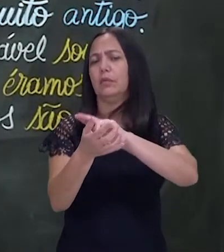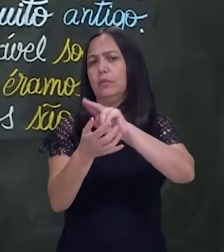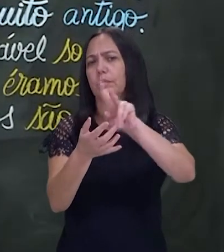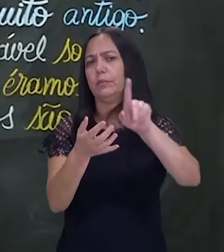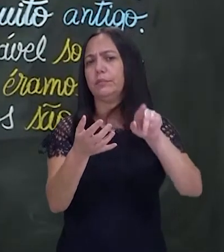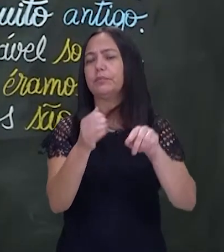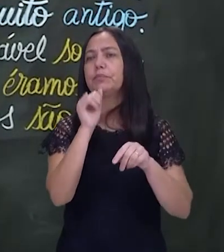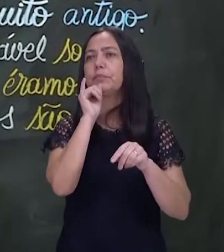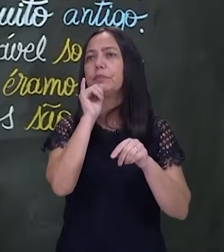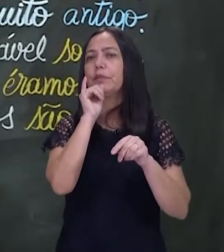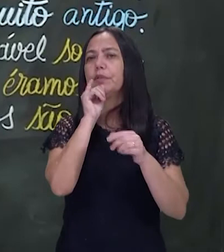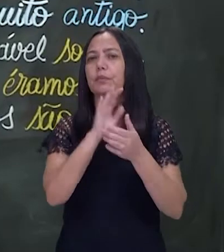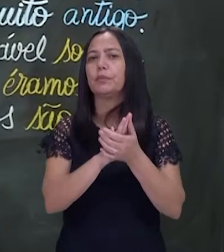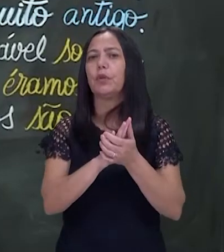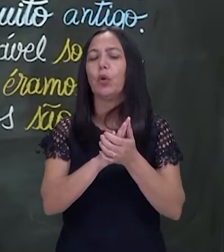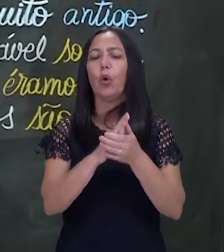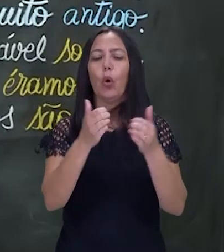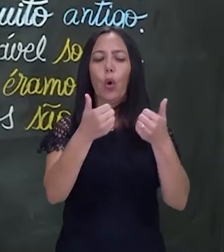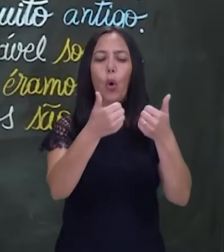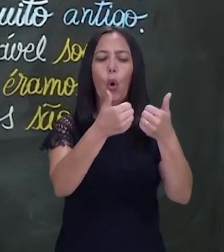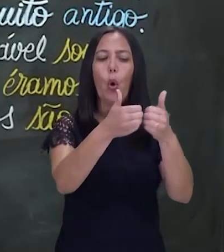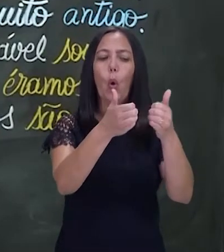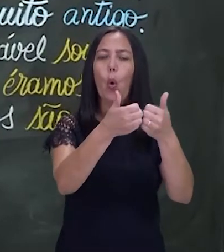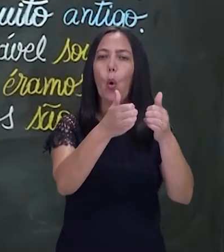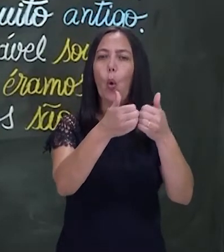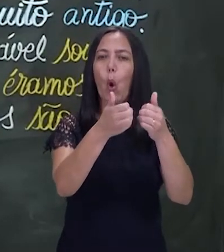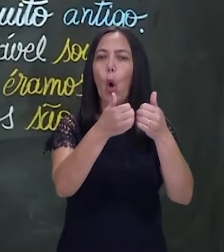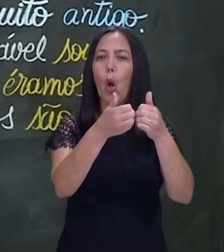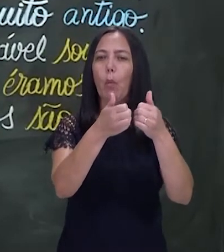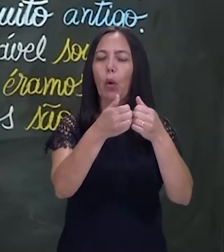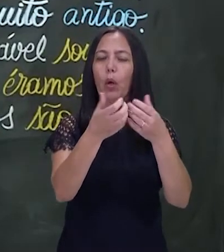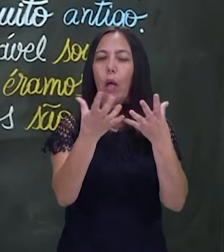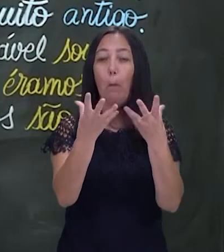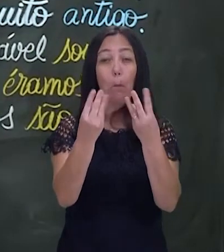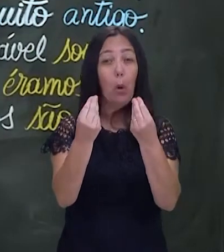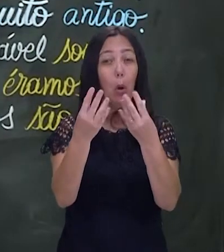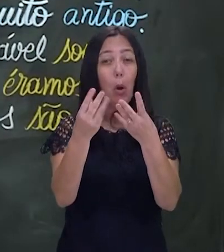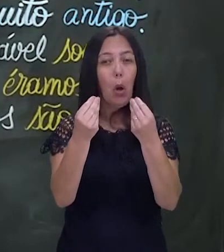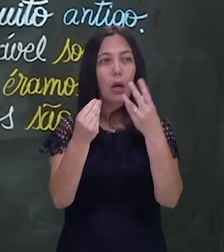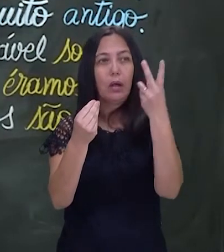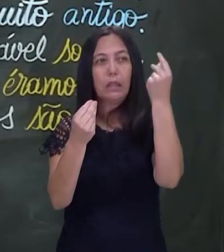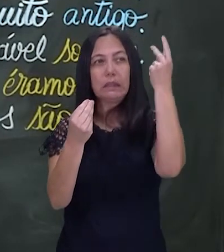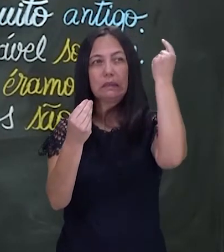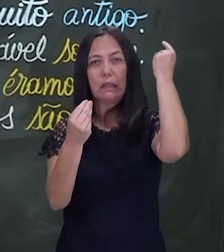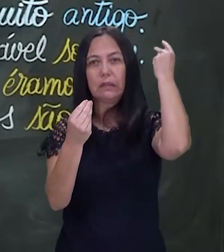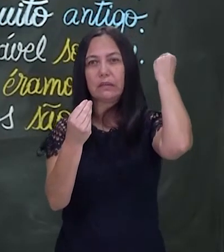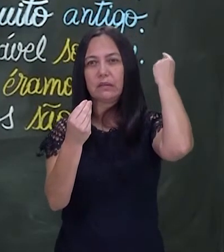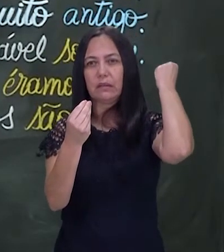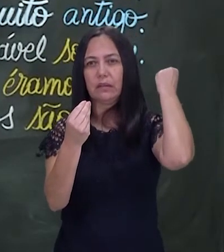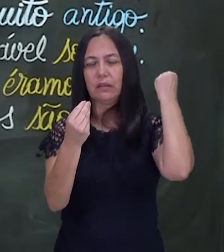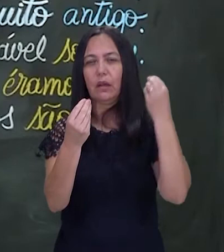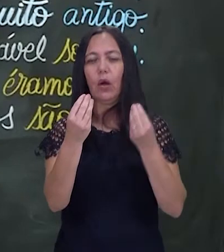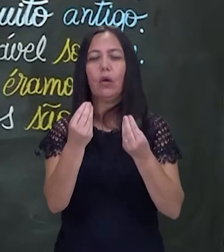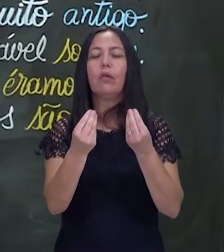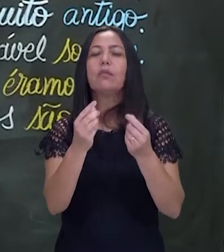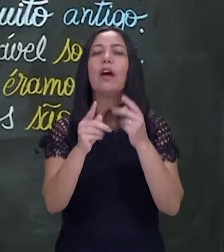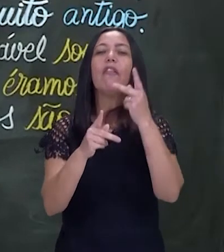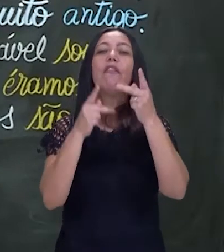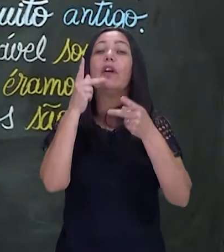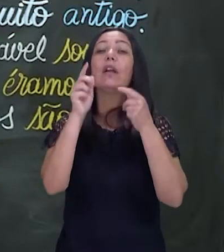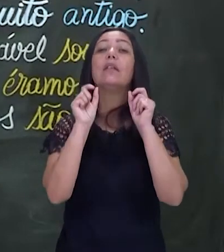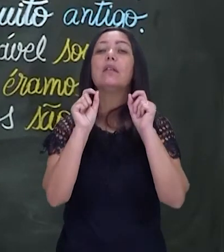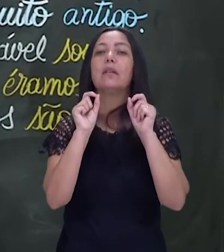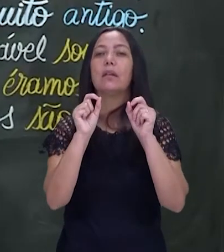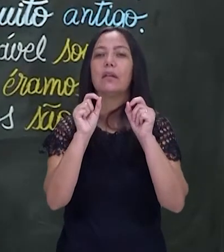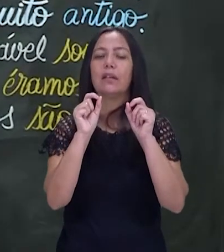assim. O ônibus é muito antigo. Bom, conseguimos identificar aqui de quem estamos falando?